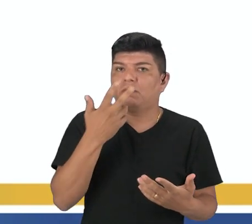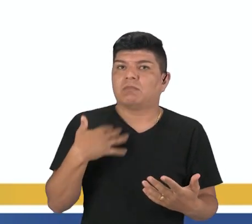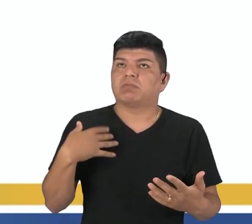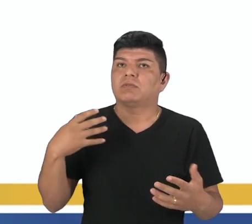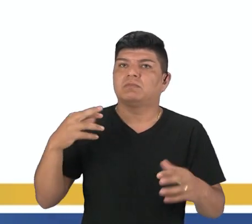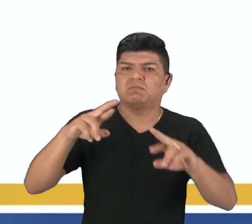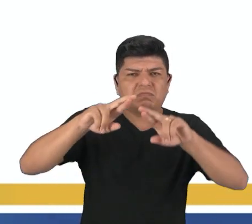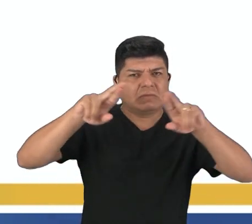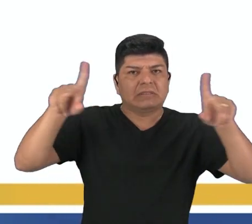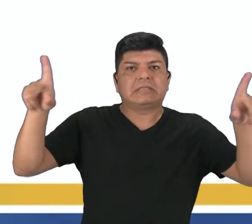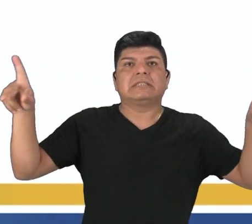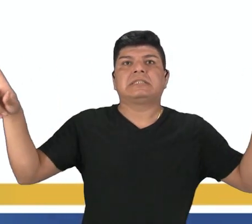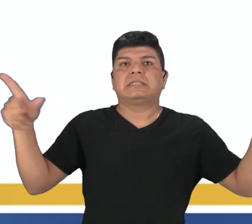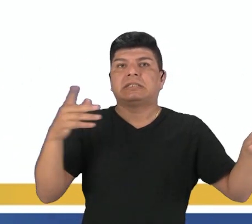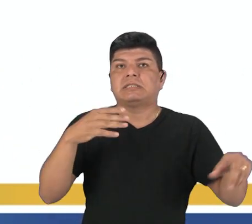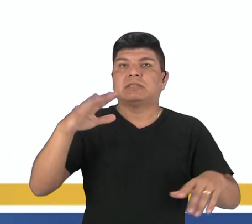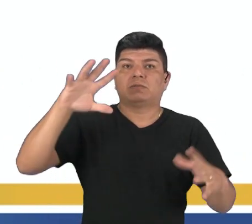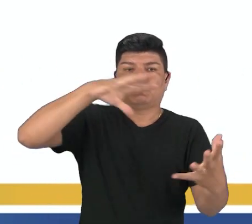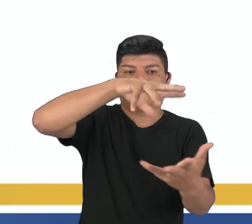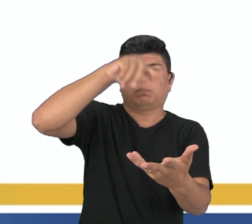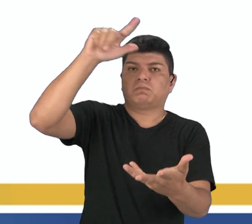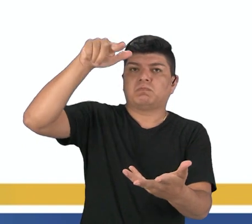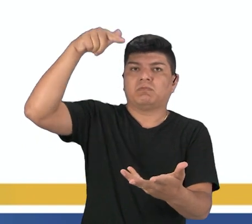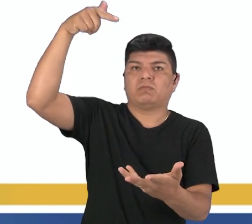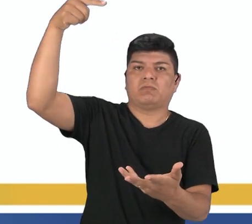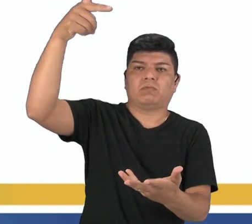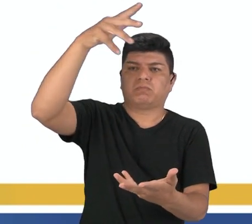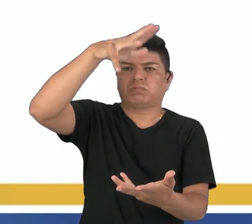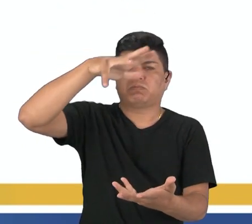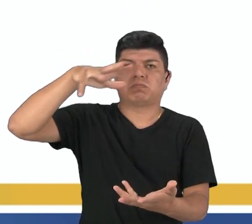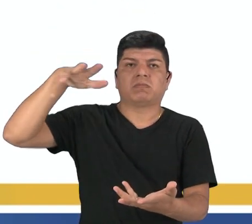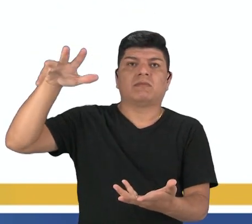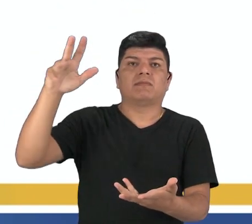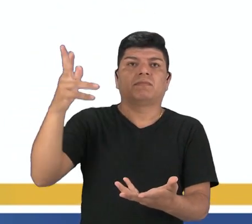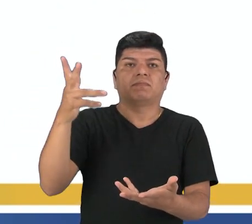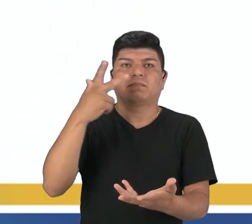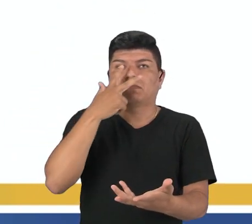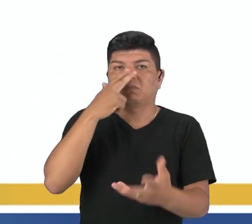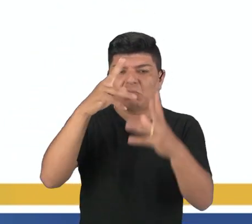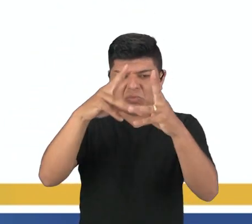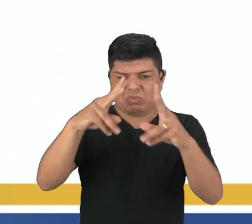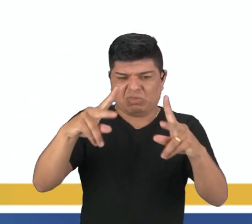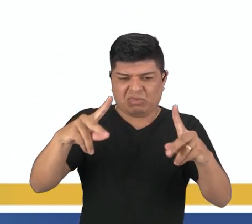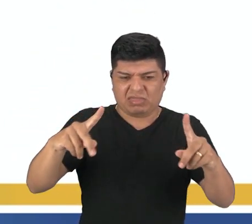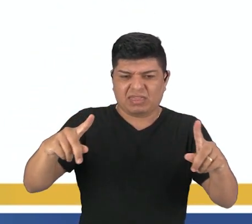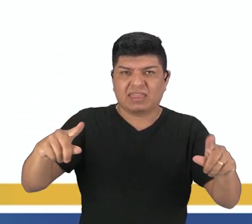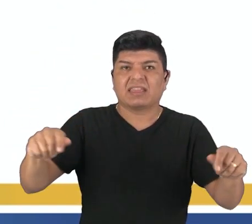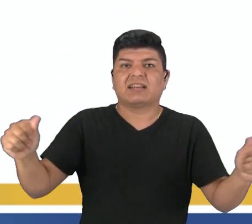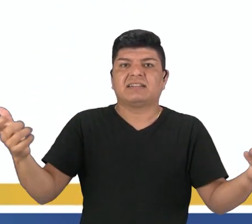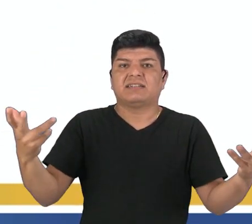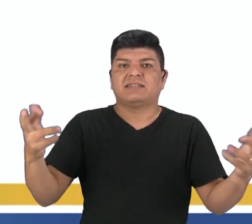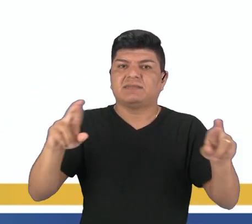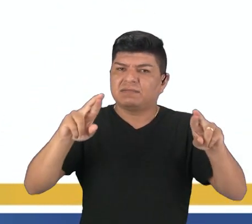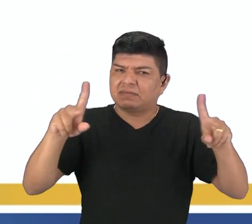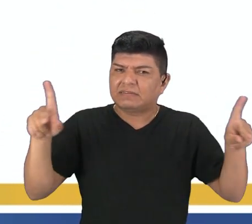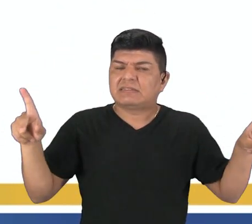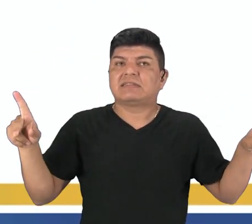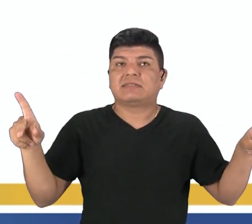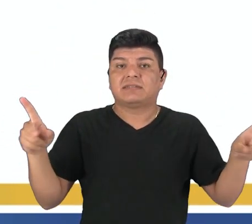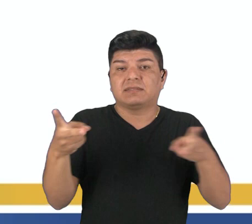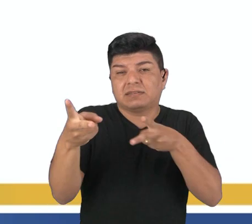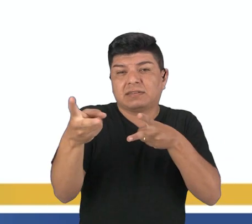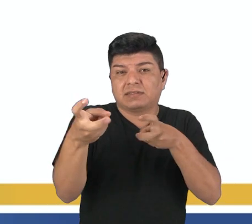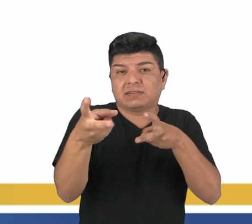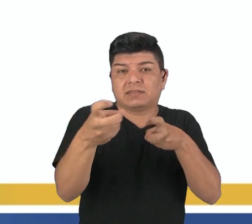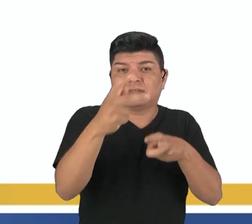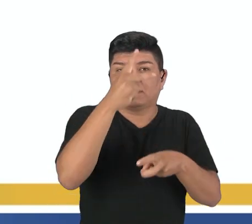espacial? Será que é um alienígena? Tem uns tentáculos? Tem algo que se derrete em cima das formas? E observe as